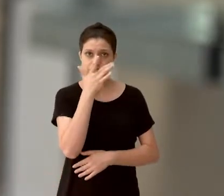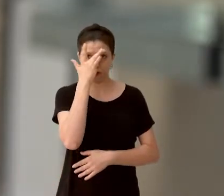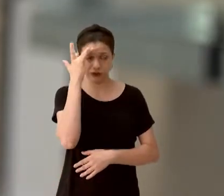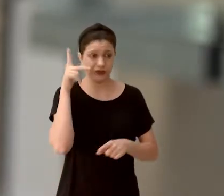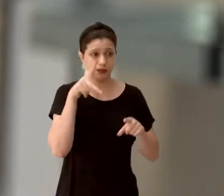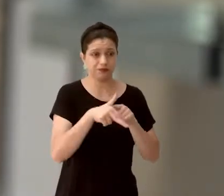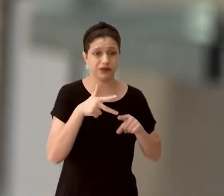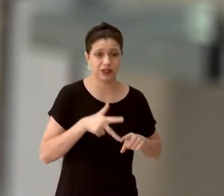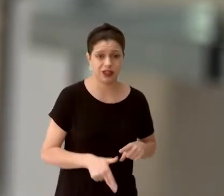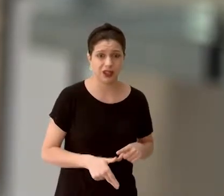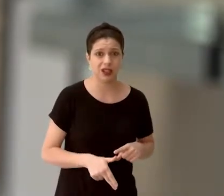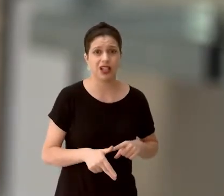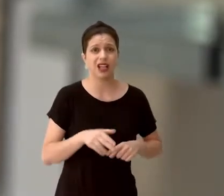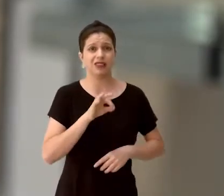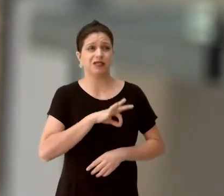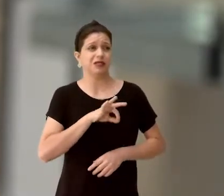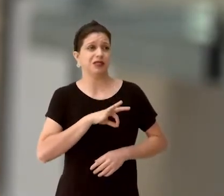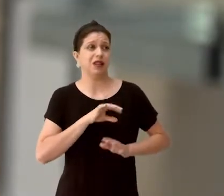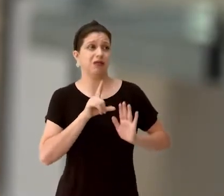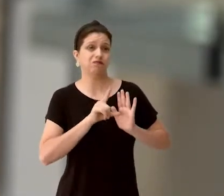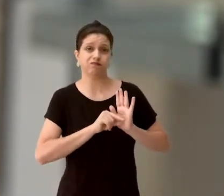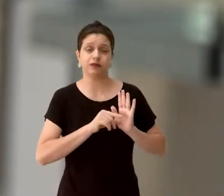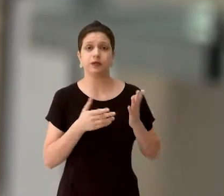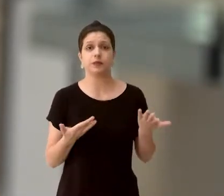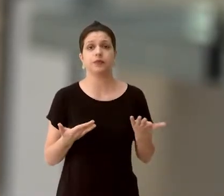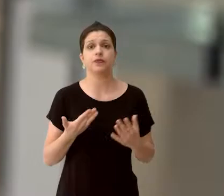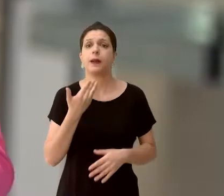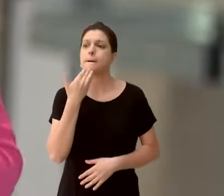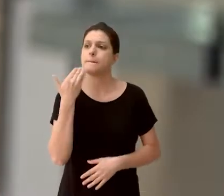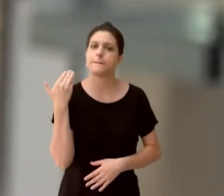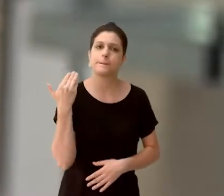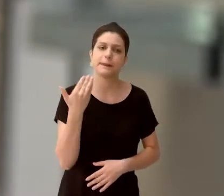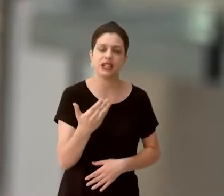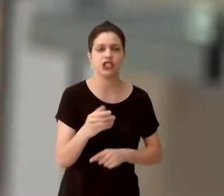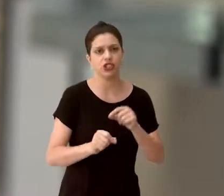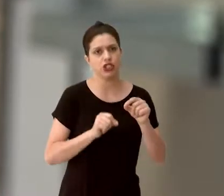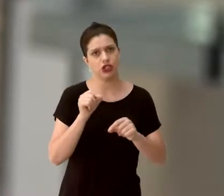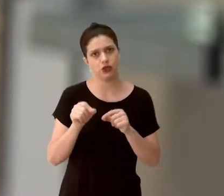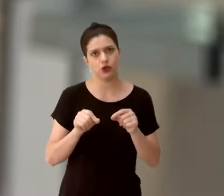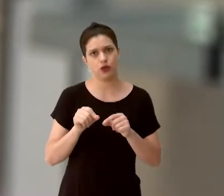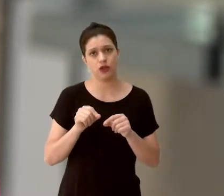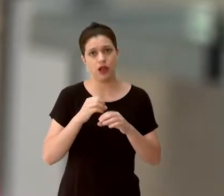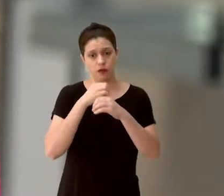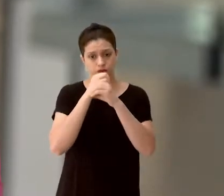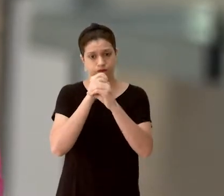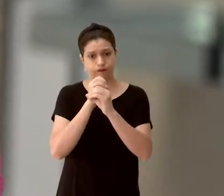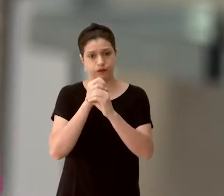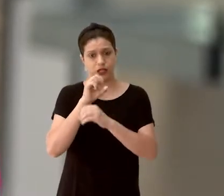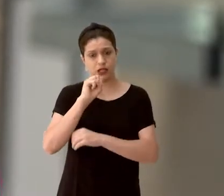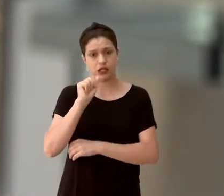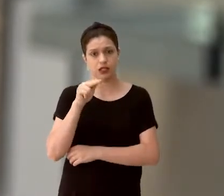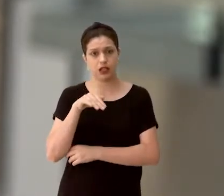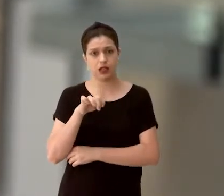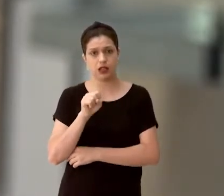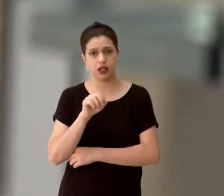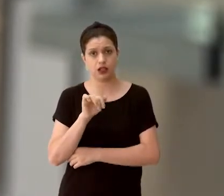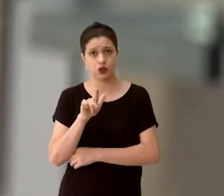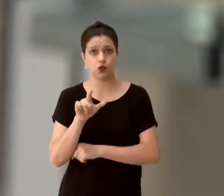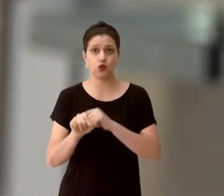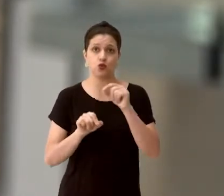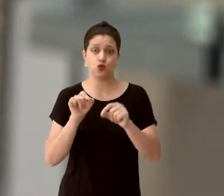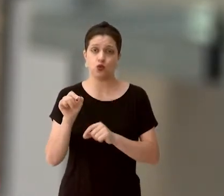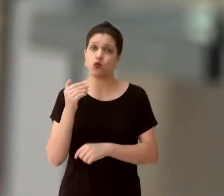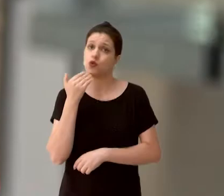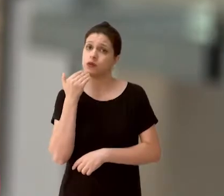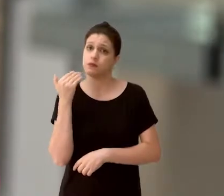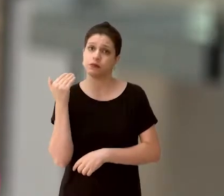e os possíveis cortes a quem perdeu renda levaram a pedidos para que a Sanesul prorrogasse a